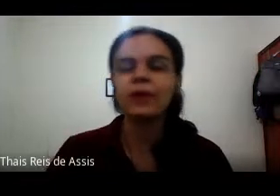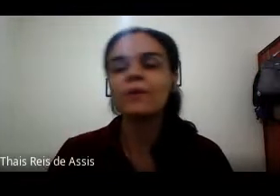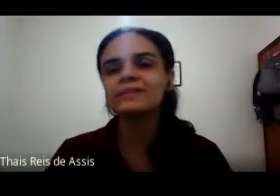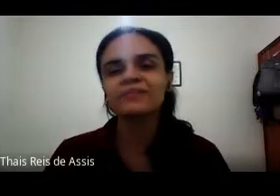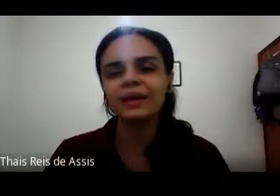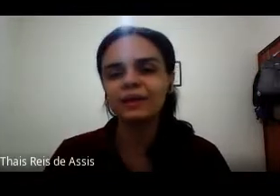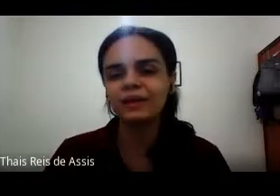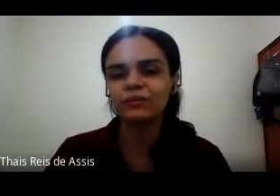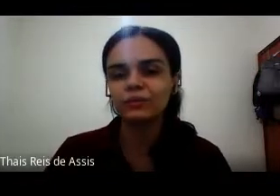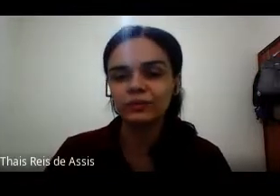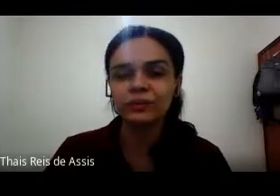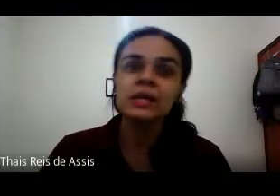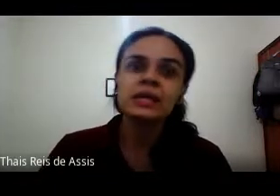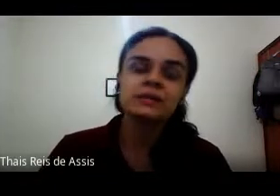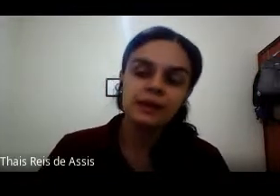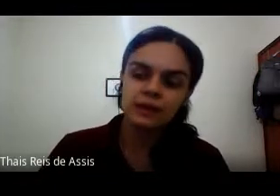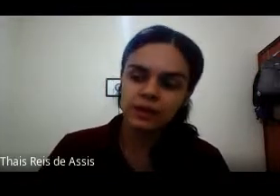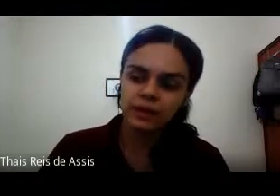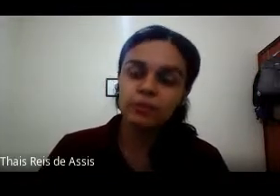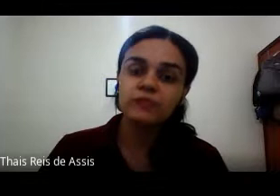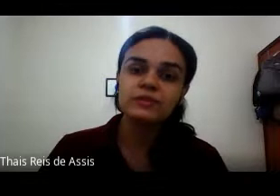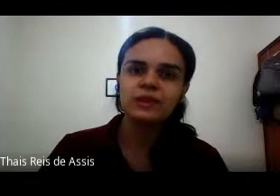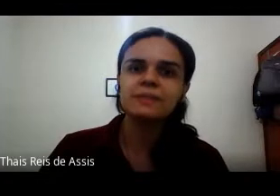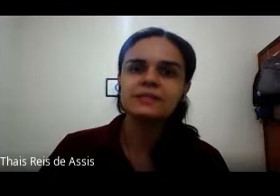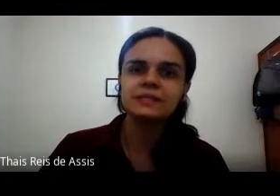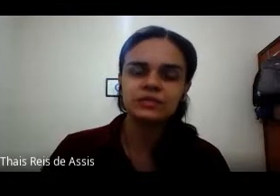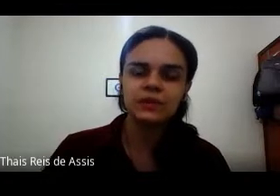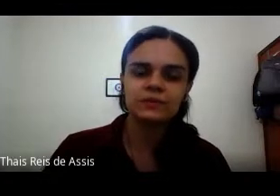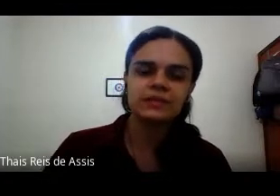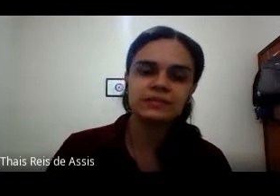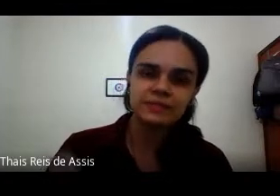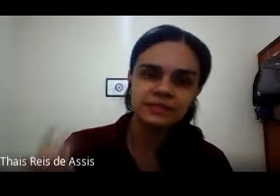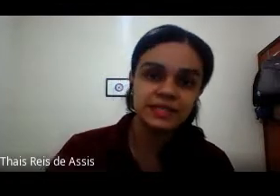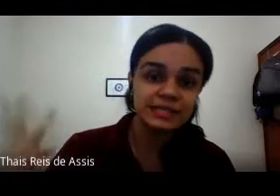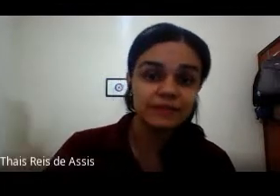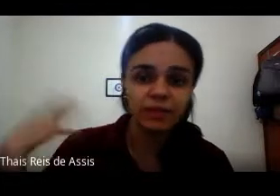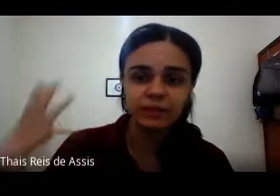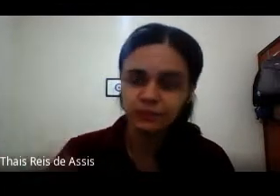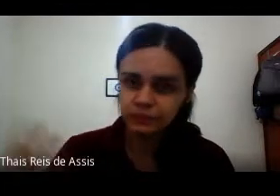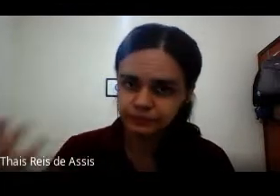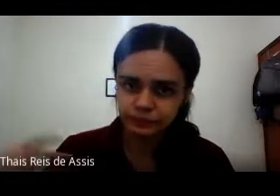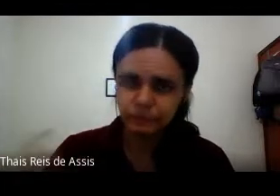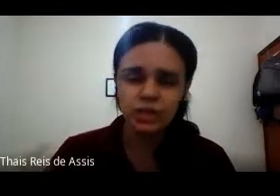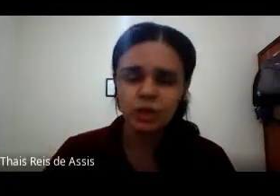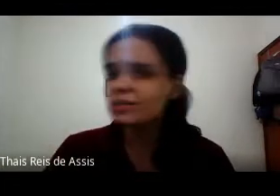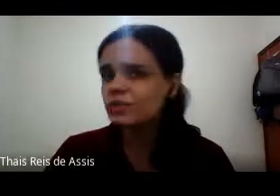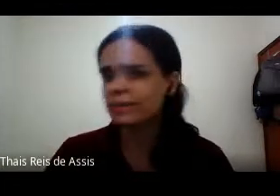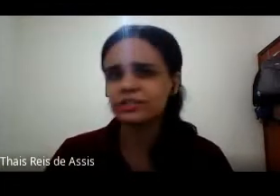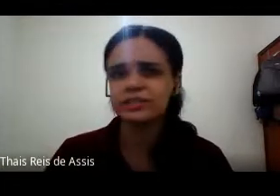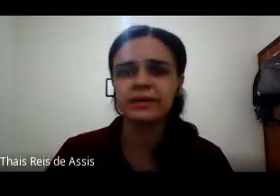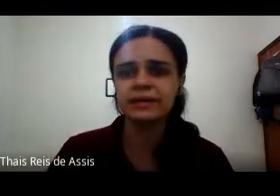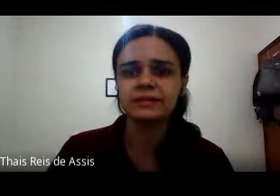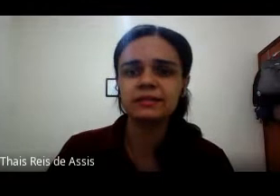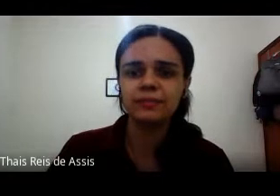A coisa vai evoluindo. Então, o professor ele precisa de ter consciência que ele precisa estar se formando